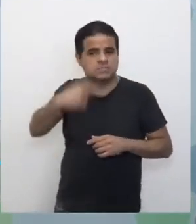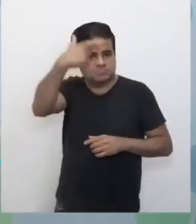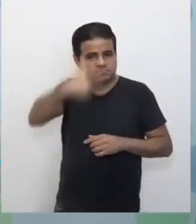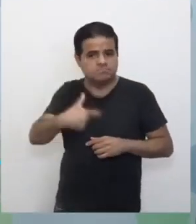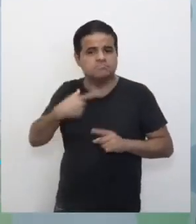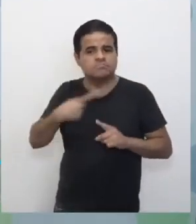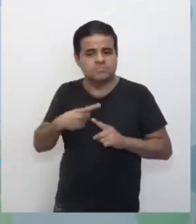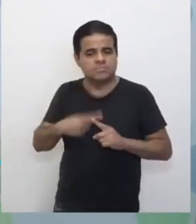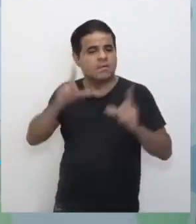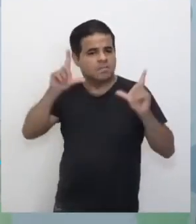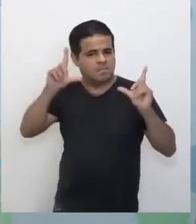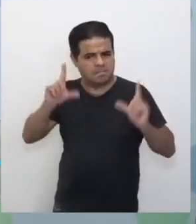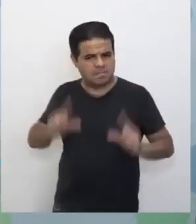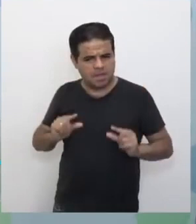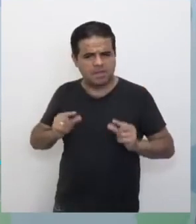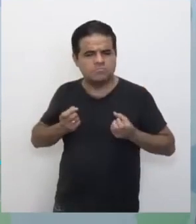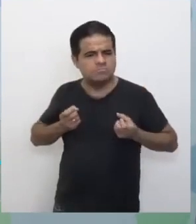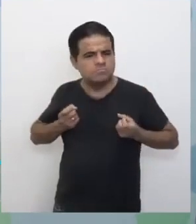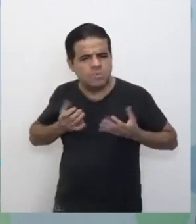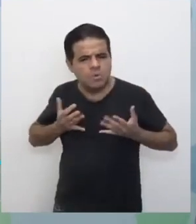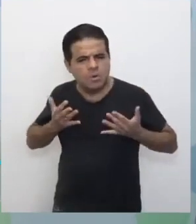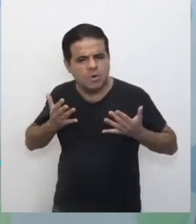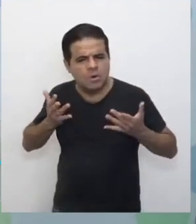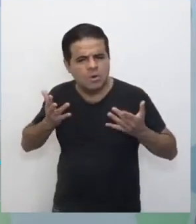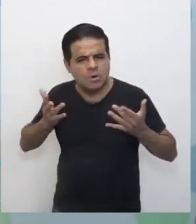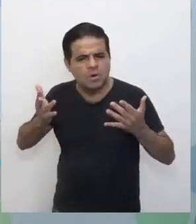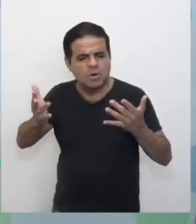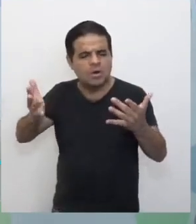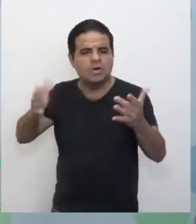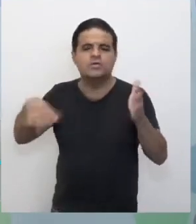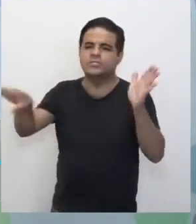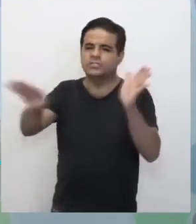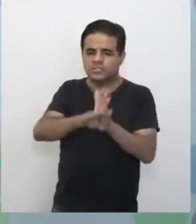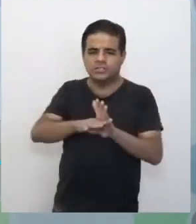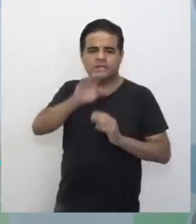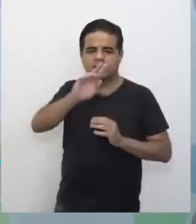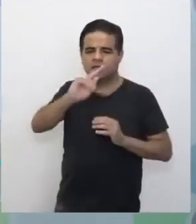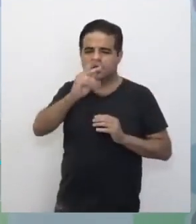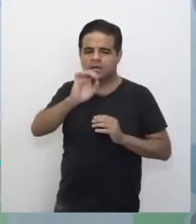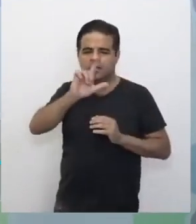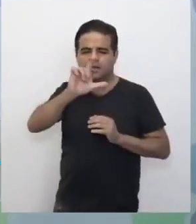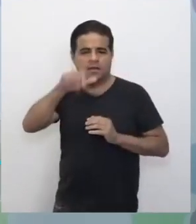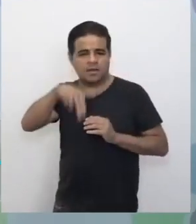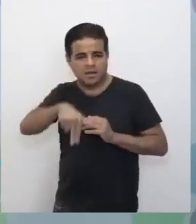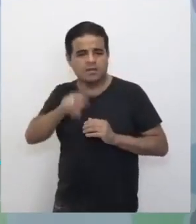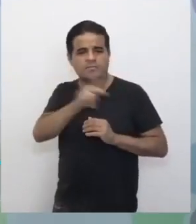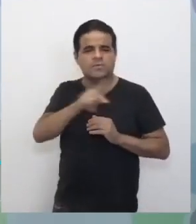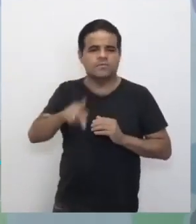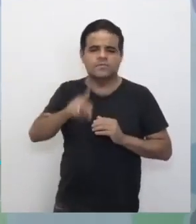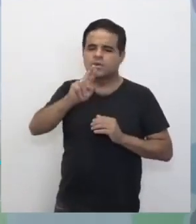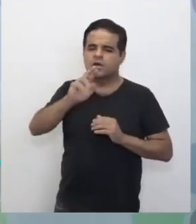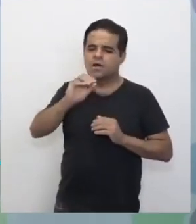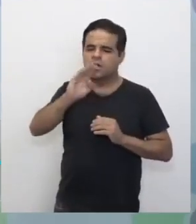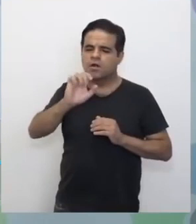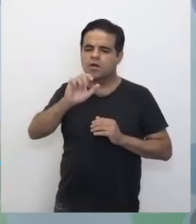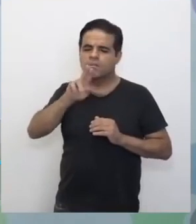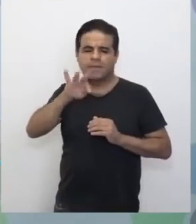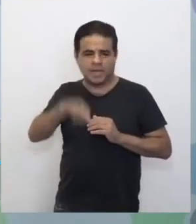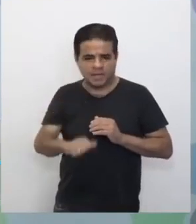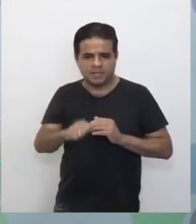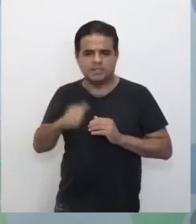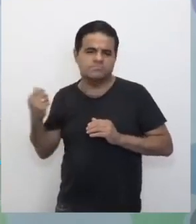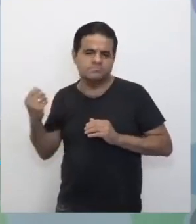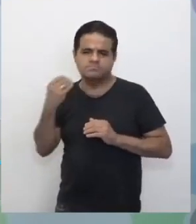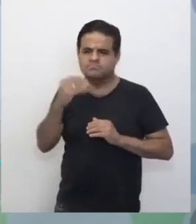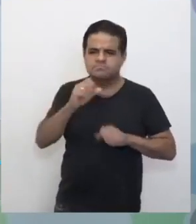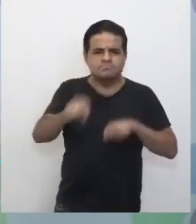teriam menos poluição. Tá? Tem mais, chegando aqui, ó, a Ellen, da professora Roberta, tem um monte de gente andando